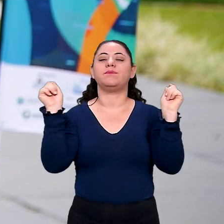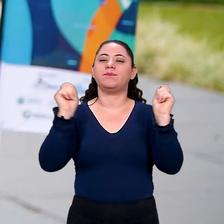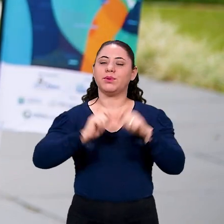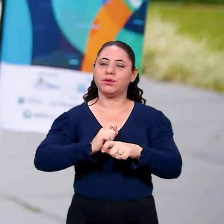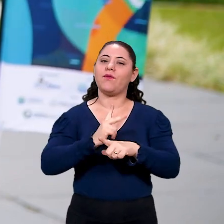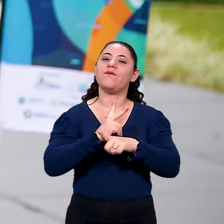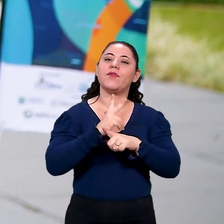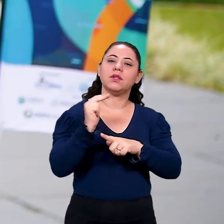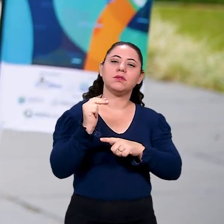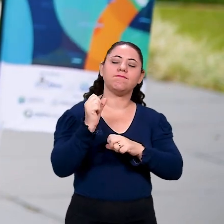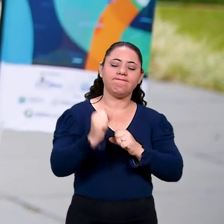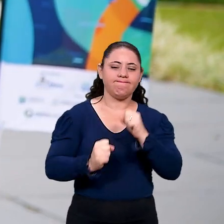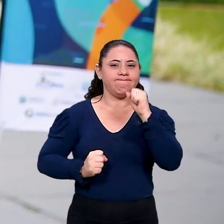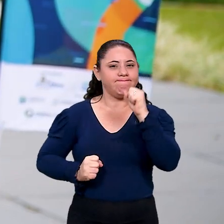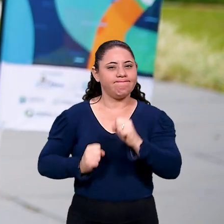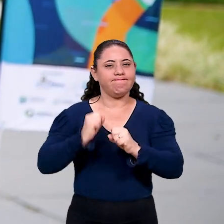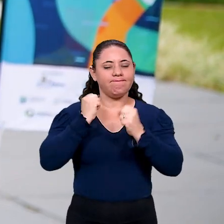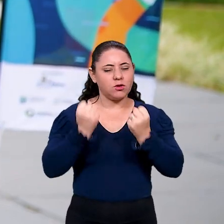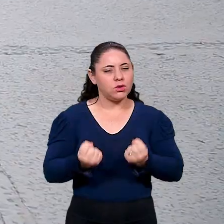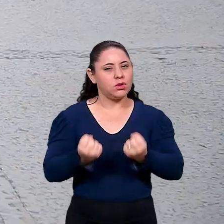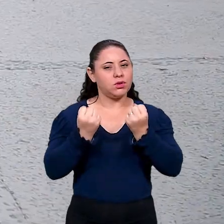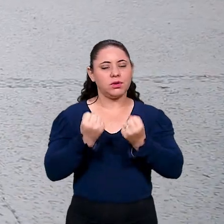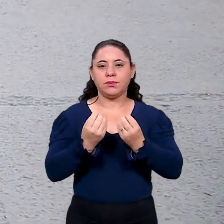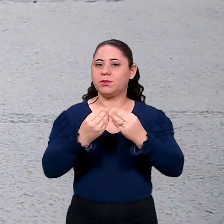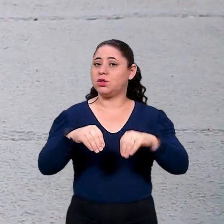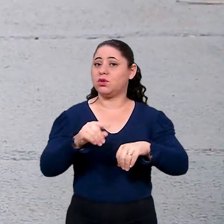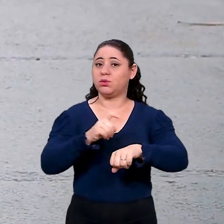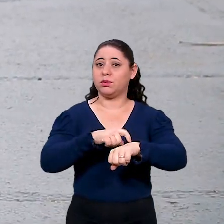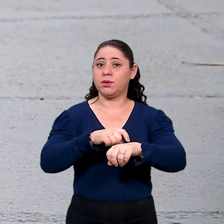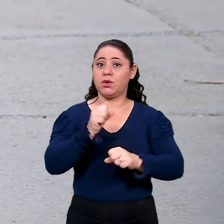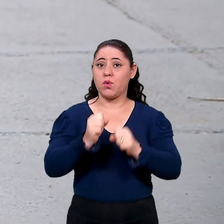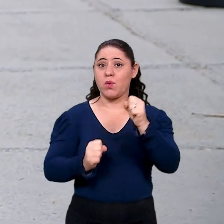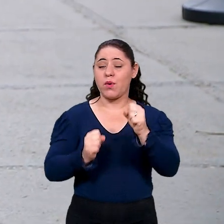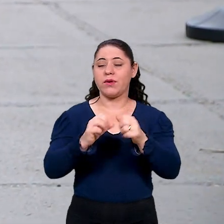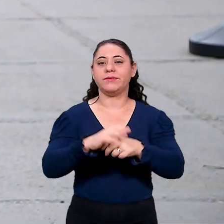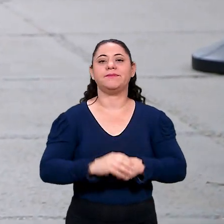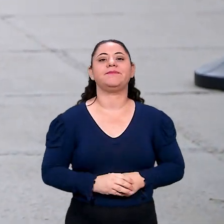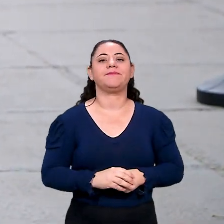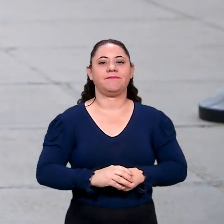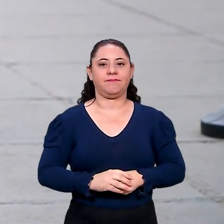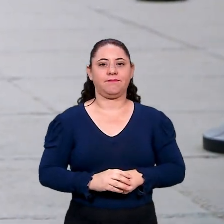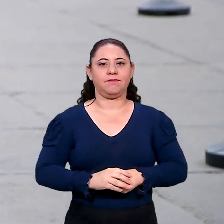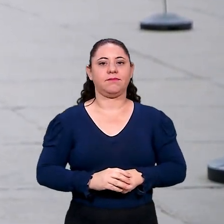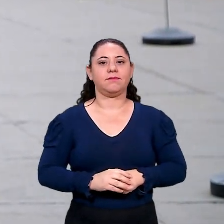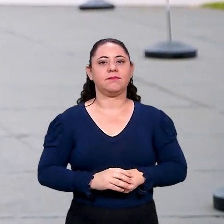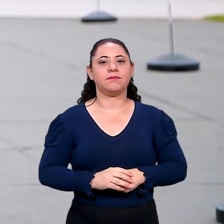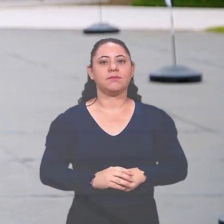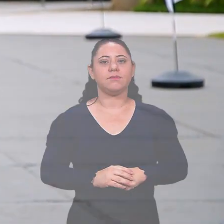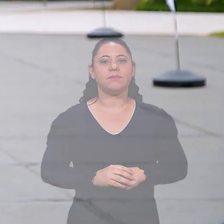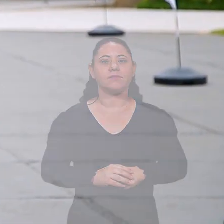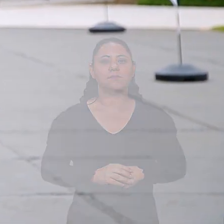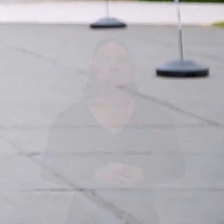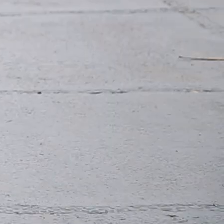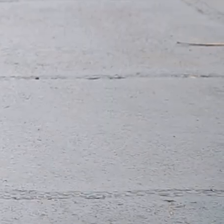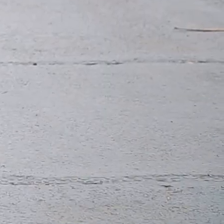para que tenha condições de você conseguir levar ele a um esforço confortável e que não vai te prejudicar durante a corrida